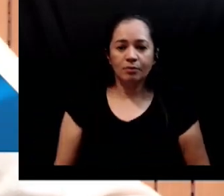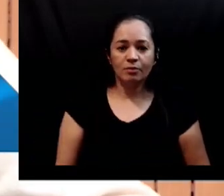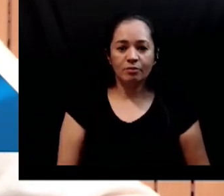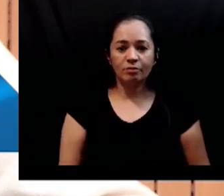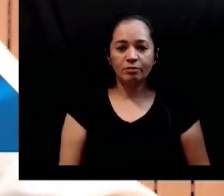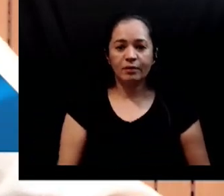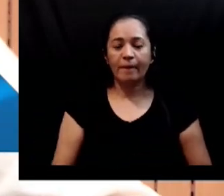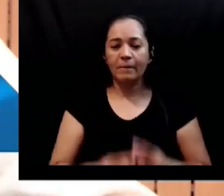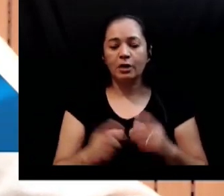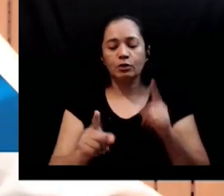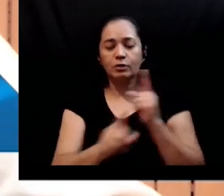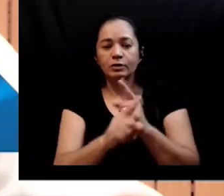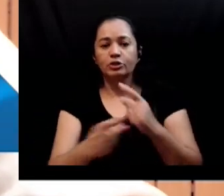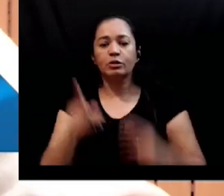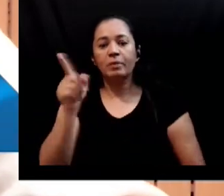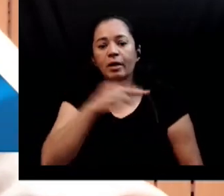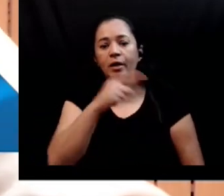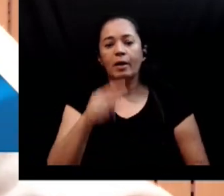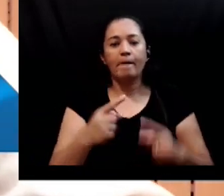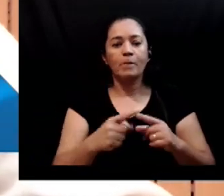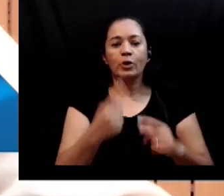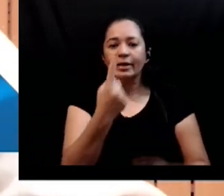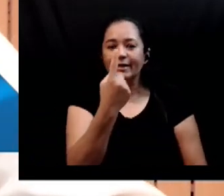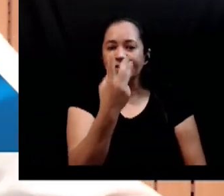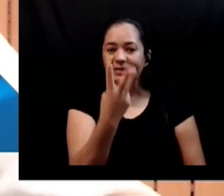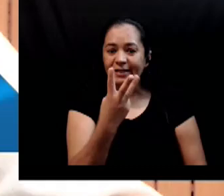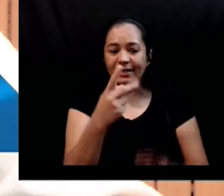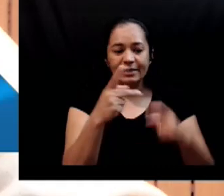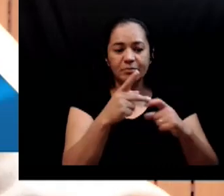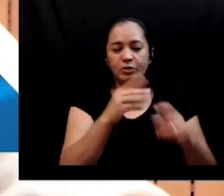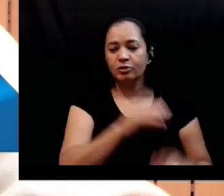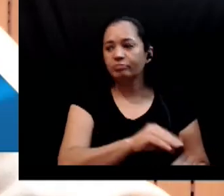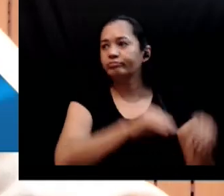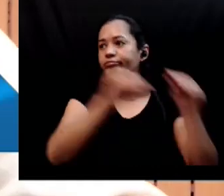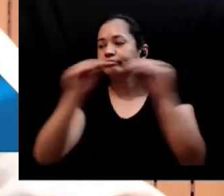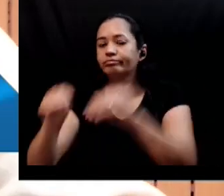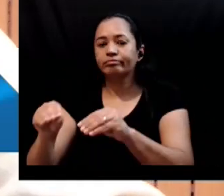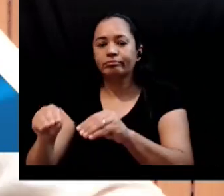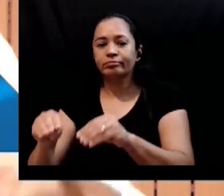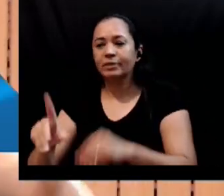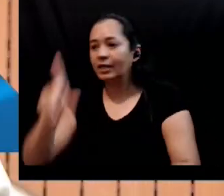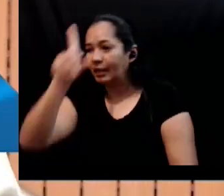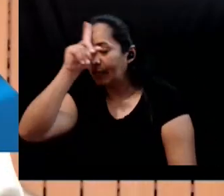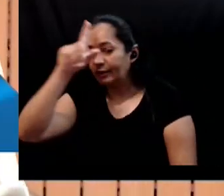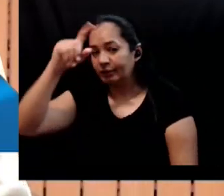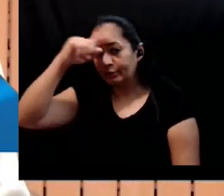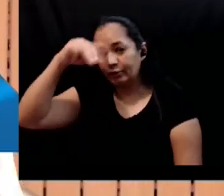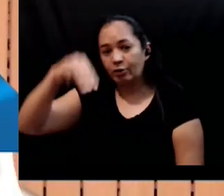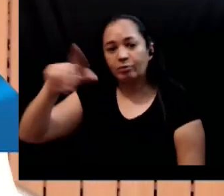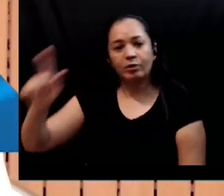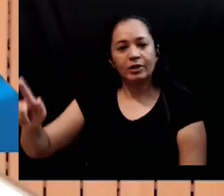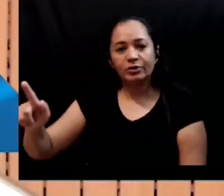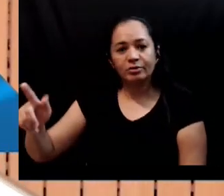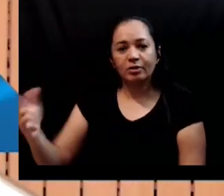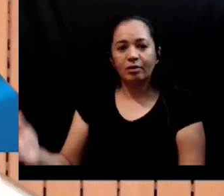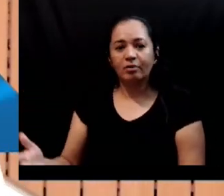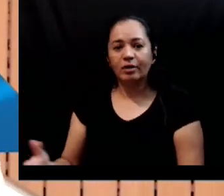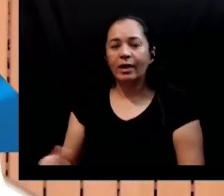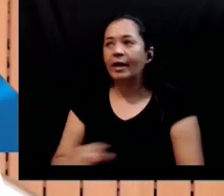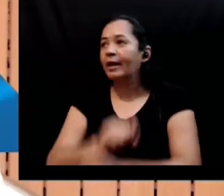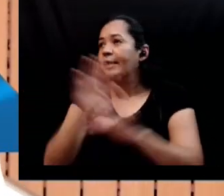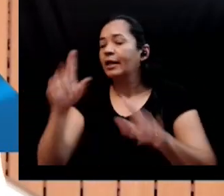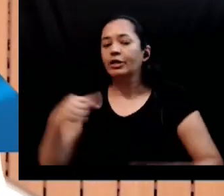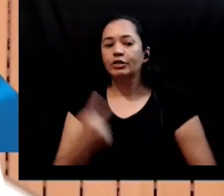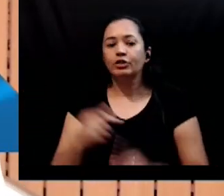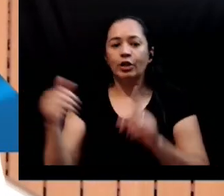para transferir os 13 pediatras da UPA para cobrir o atendimento no Hospital Mário Gatinho. É óbvio que a gente defende a ampliação do atendimento